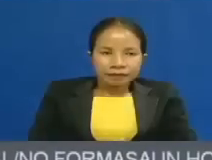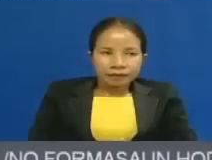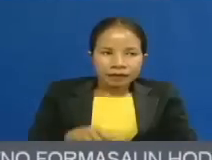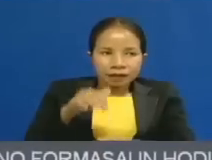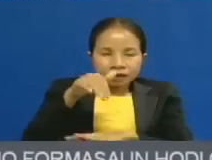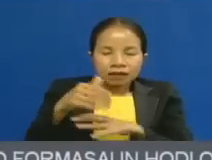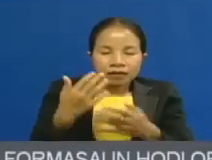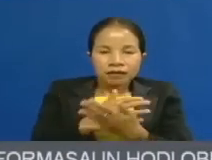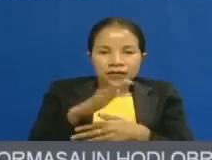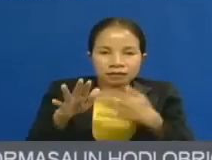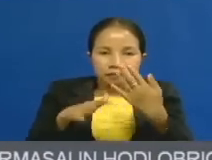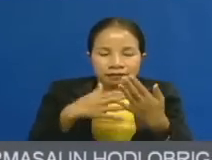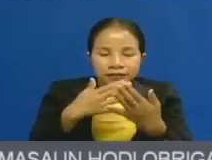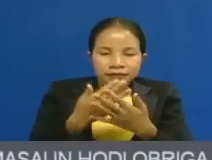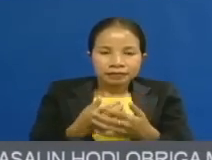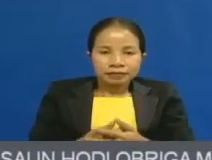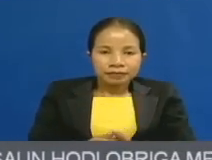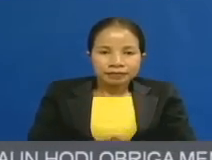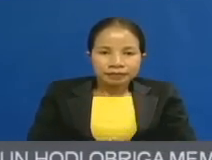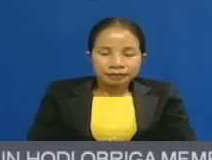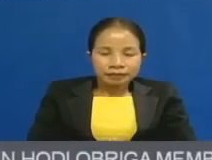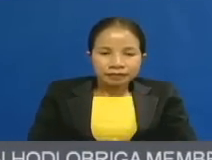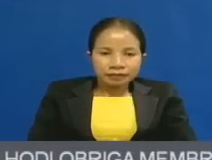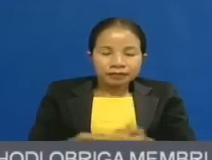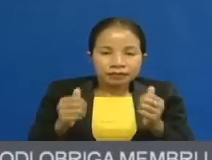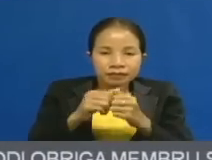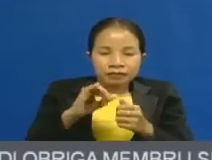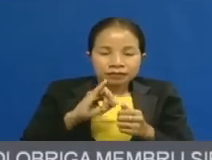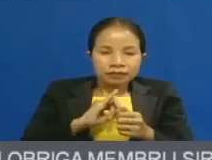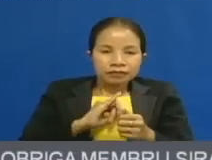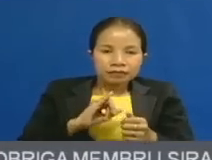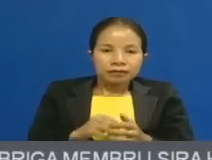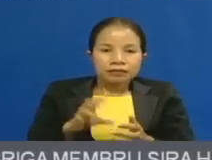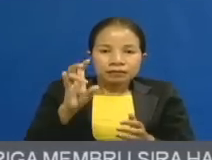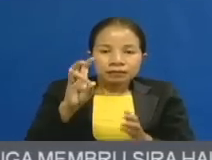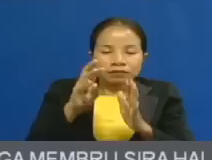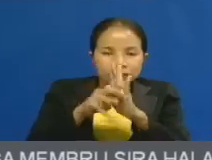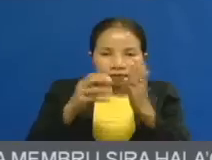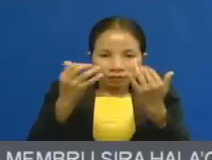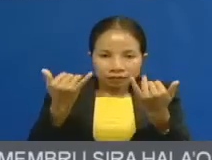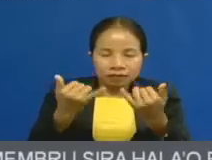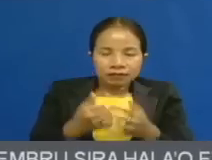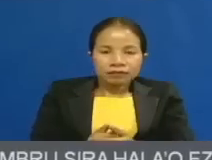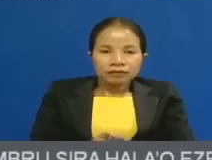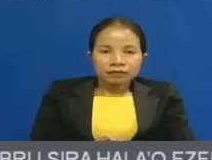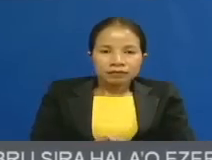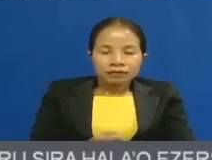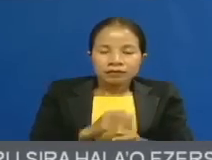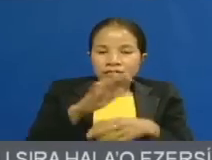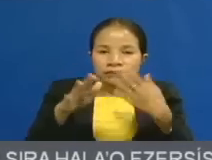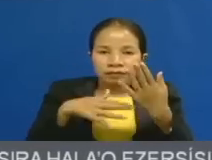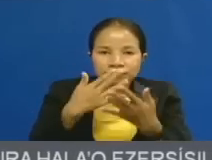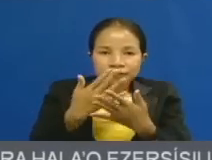Calandia, telespectadores não ouvintes da Rádio Televisão Timor-Leste, fila rica sua e a segmento 7 minutos. Malu corona em